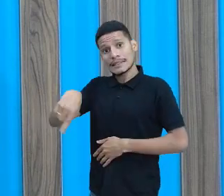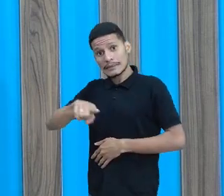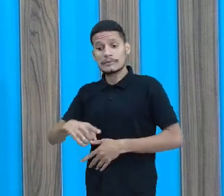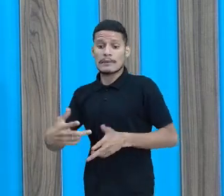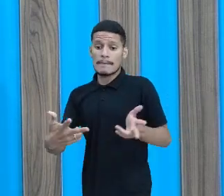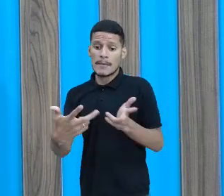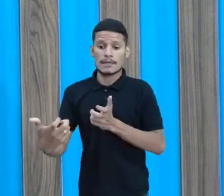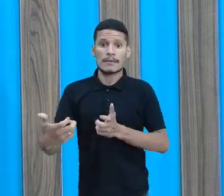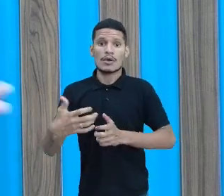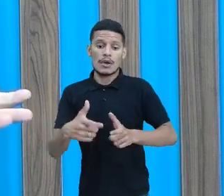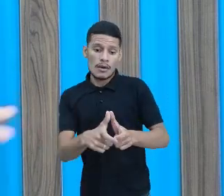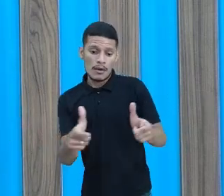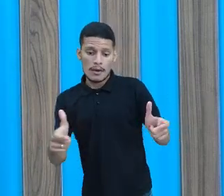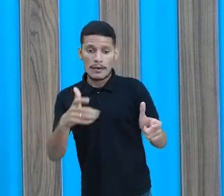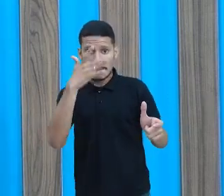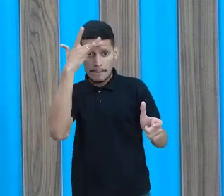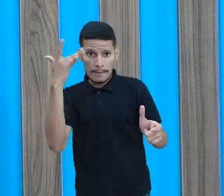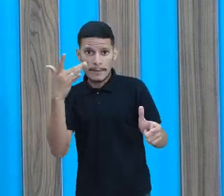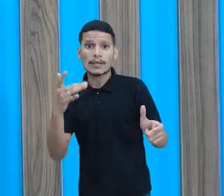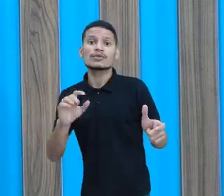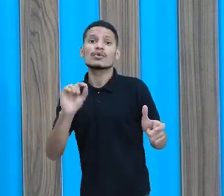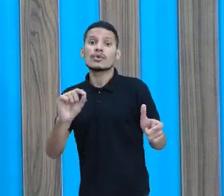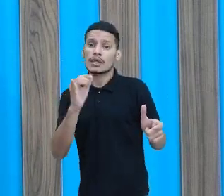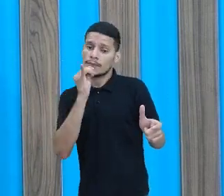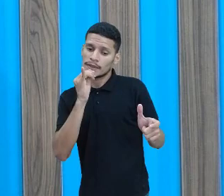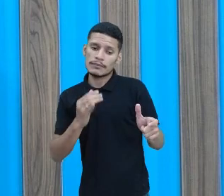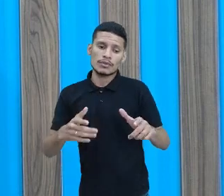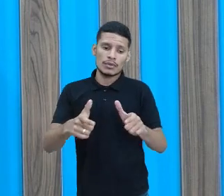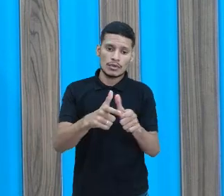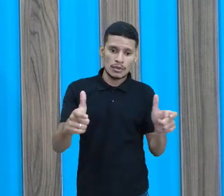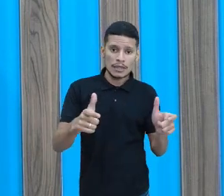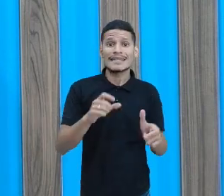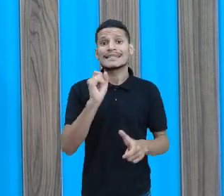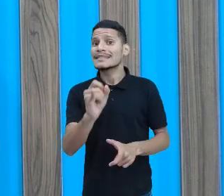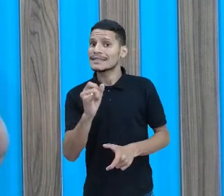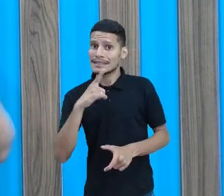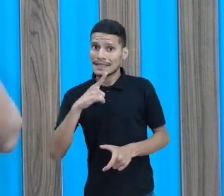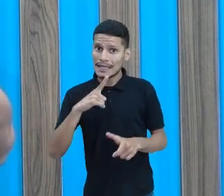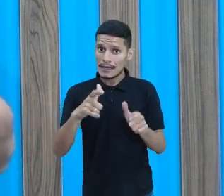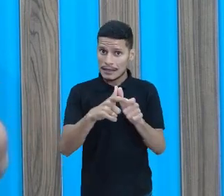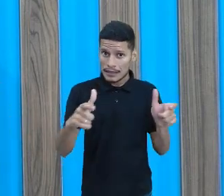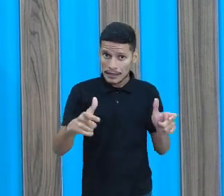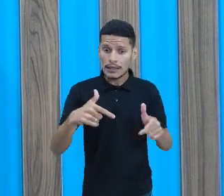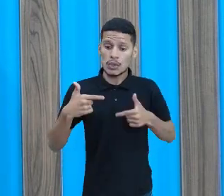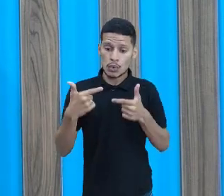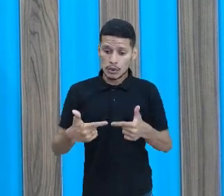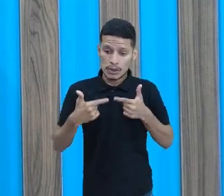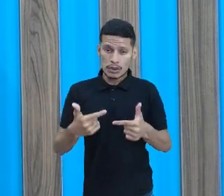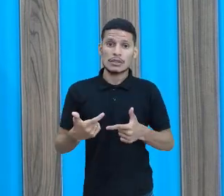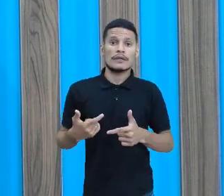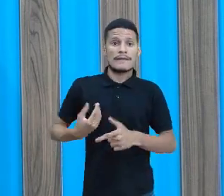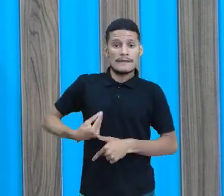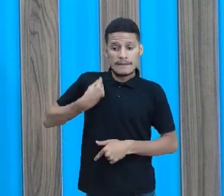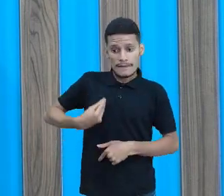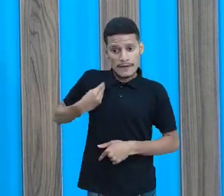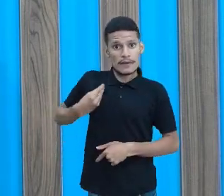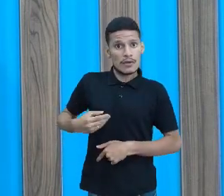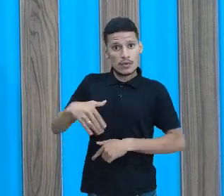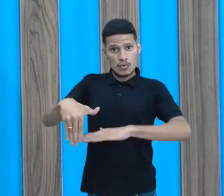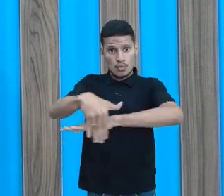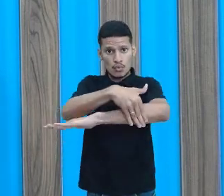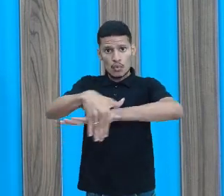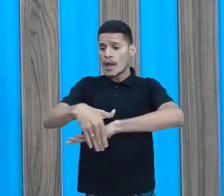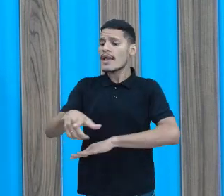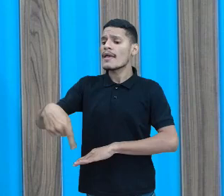de pessoas na rua, aquela pergunta que eu trouxe aqui para vocês, se tem aumentado o número de pessoas lutando para sobreviver nas ruas, né, como é que